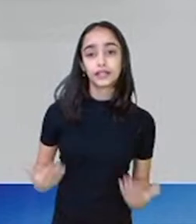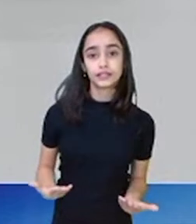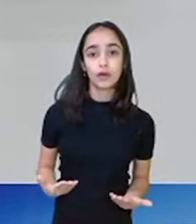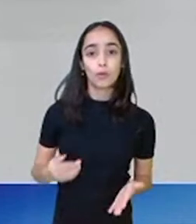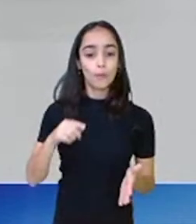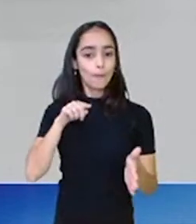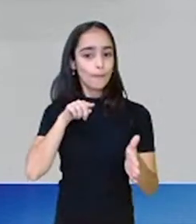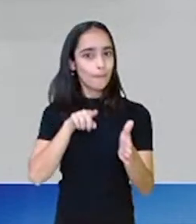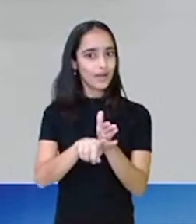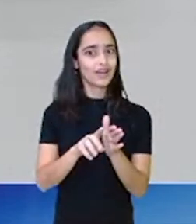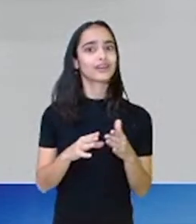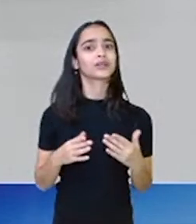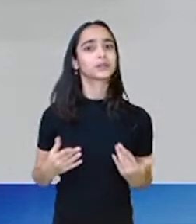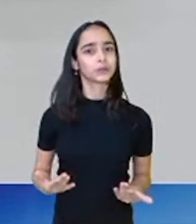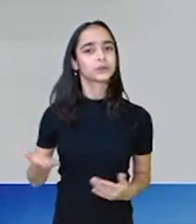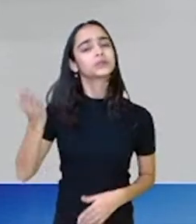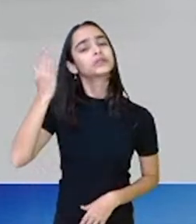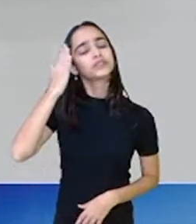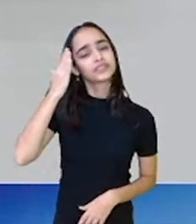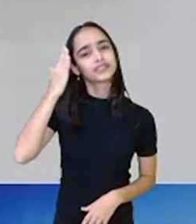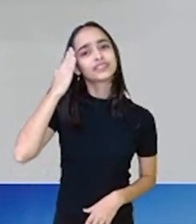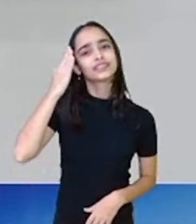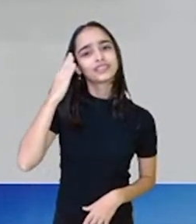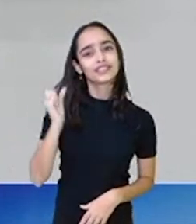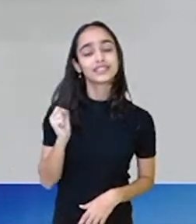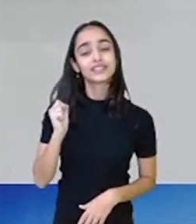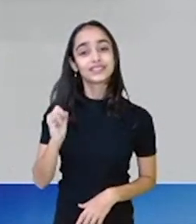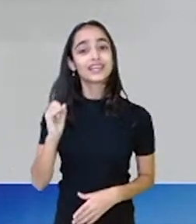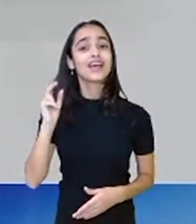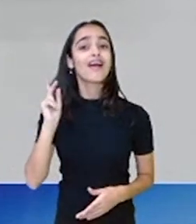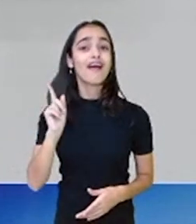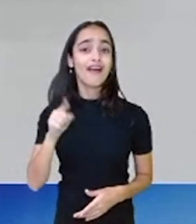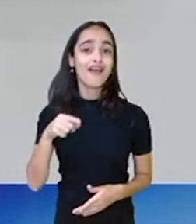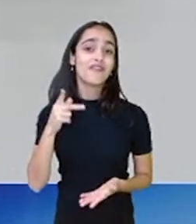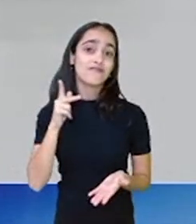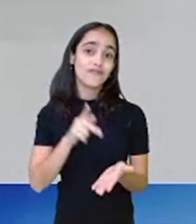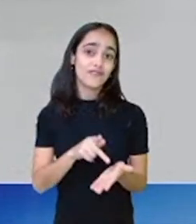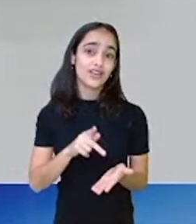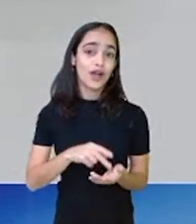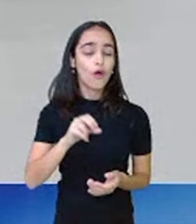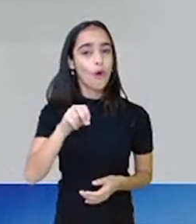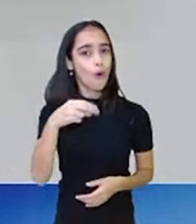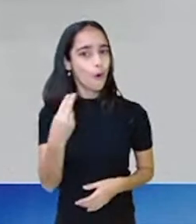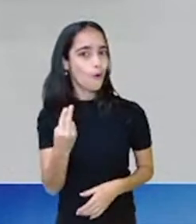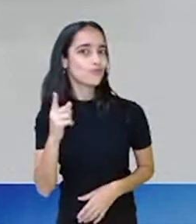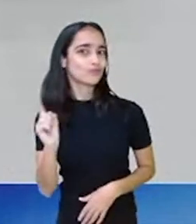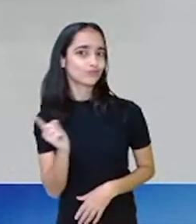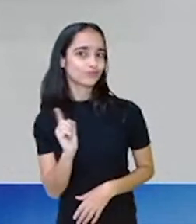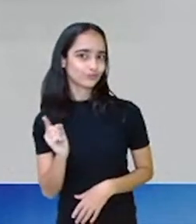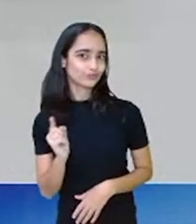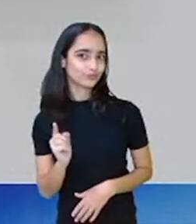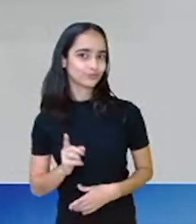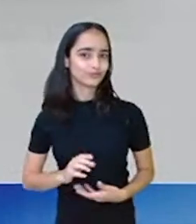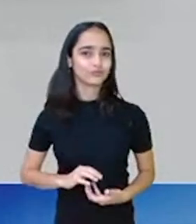uma pergunta para saber se realmente é o que eu estou pensando ou